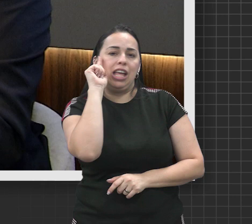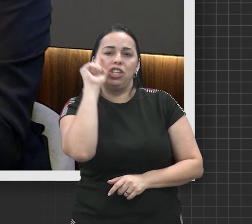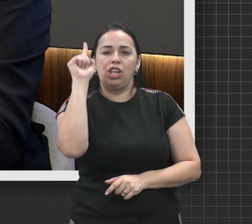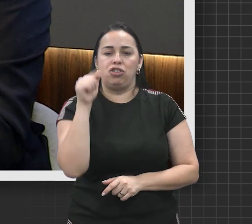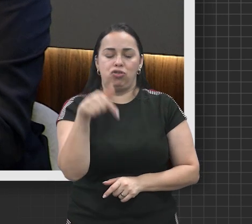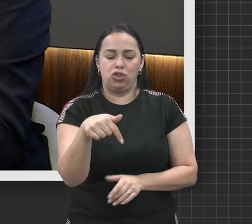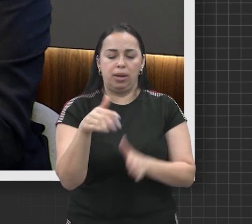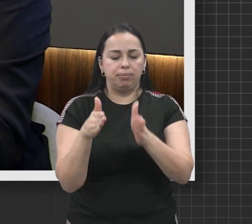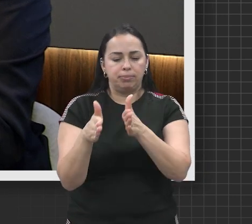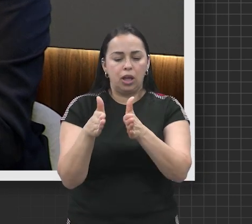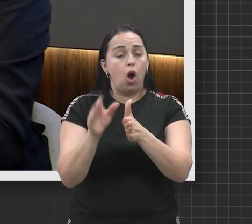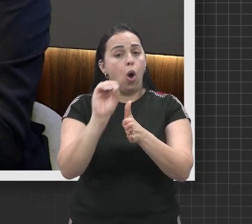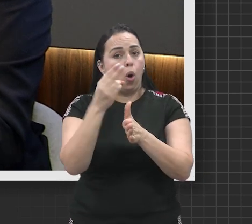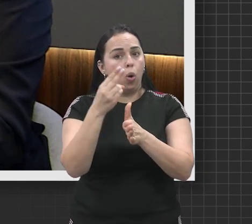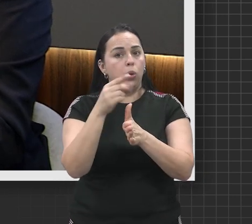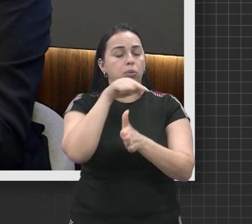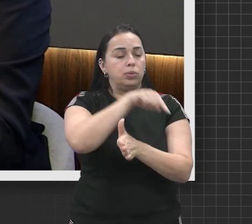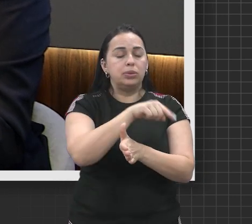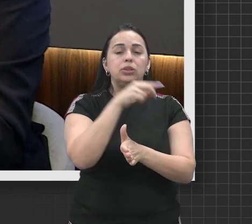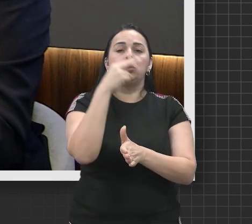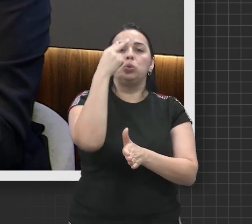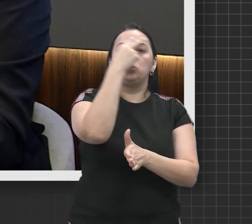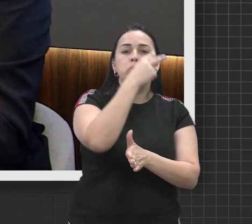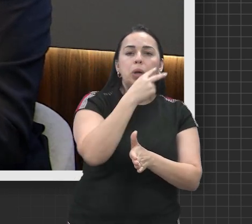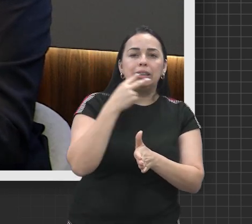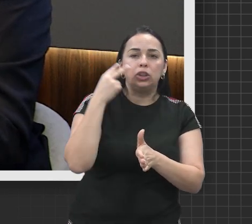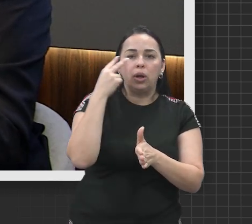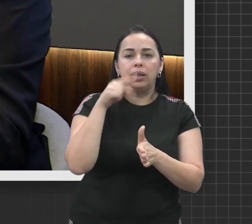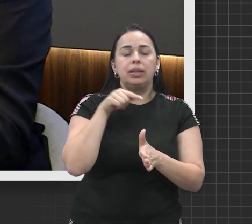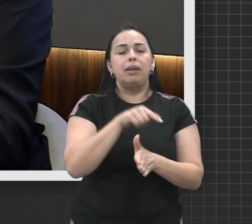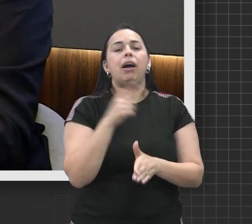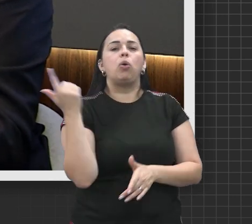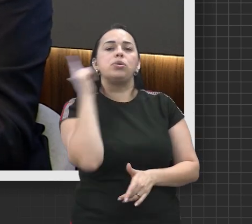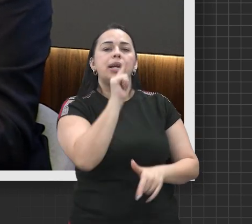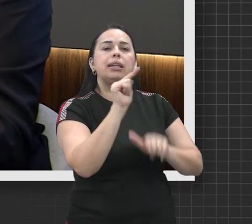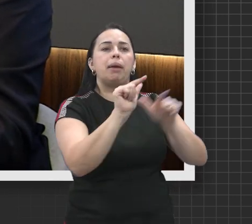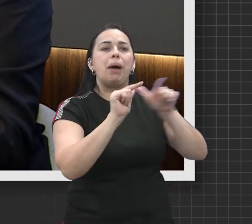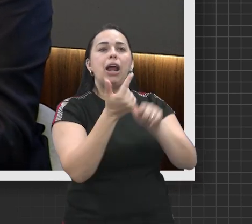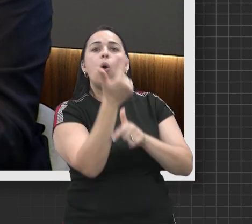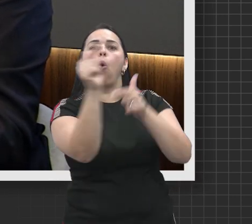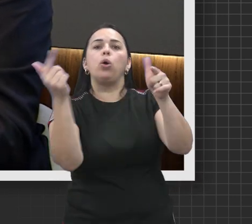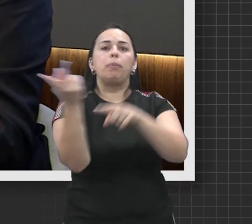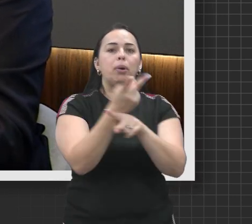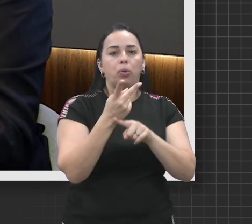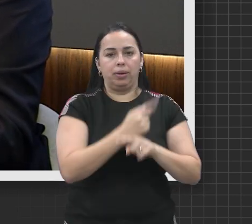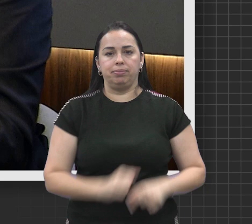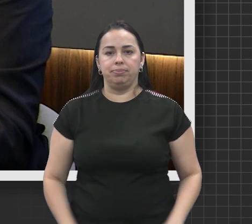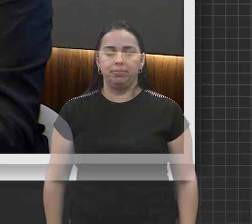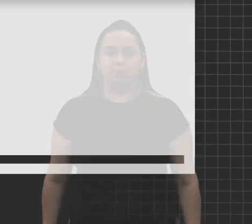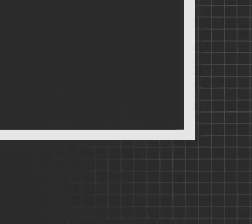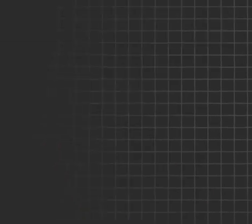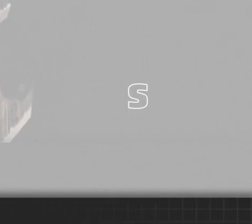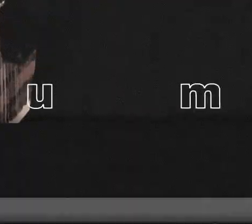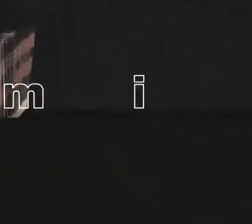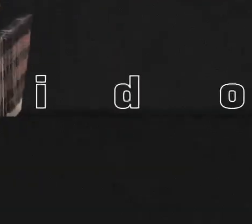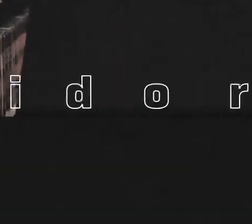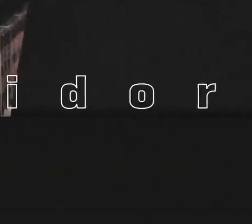dias que ele não vai, tanto 7 dias ou quanto as 2 horas, ela é uma motivação para o empregado buscar um novo